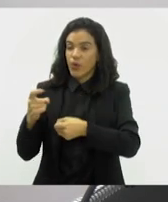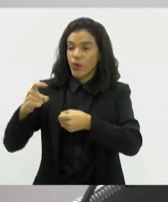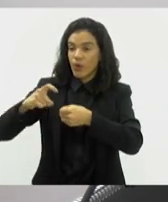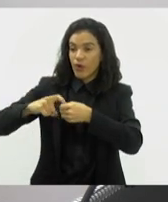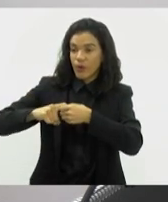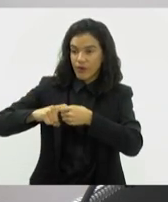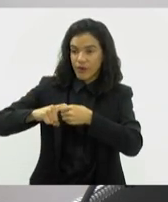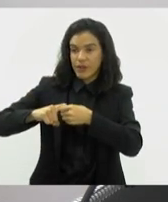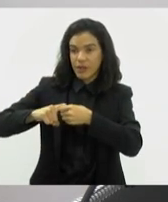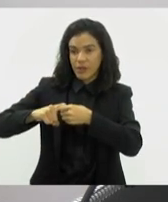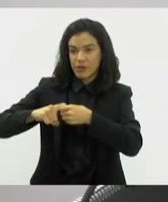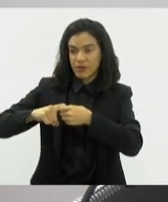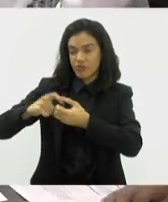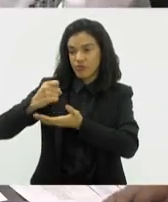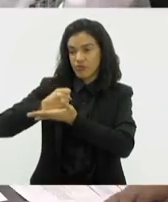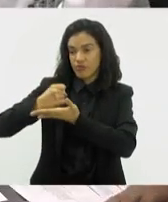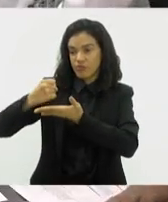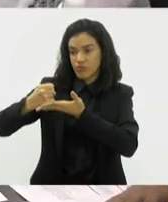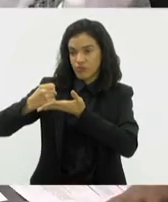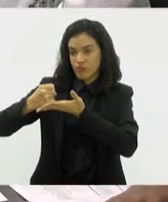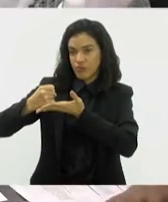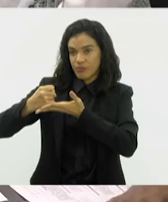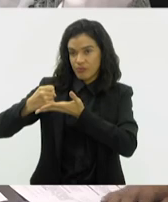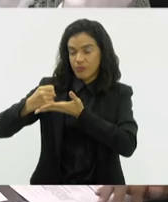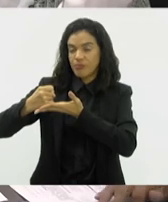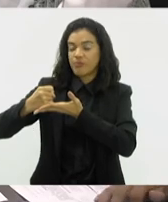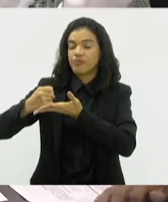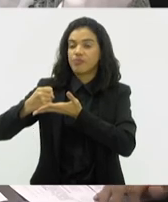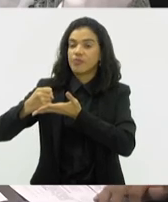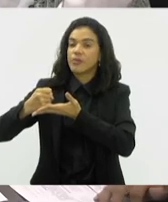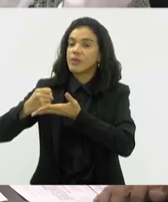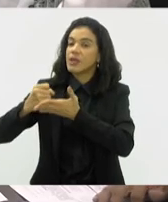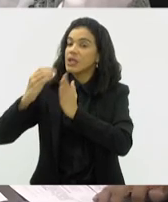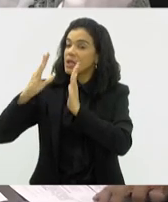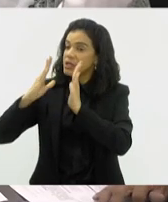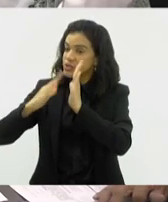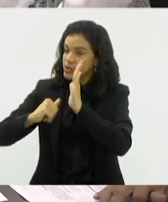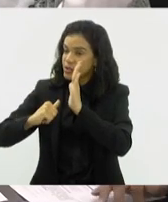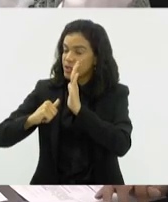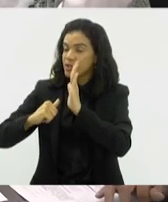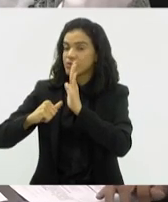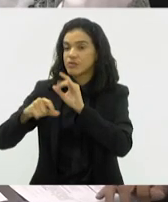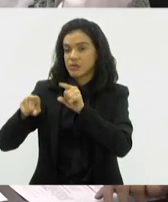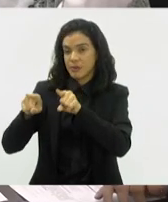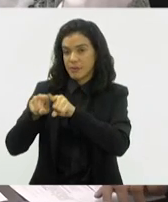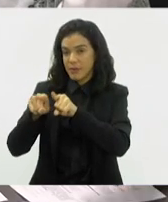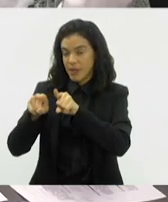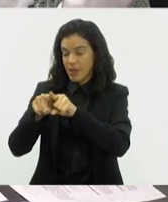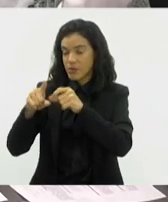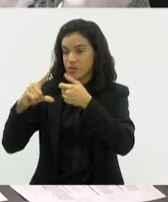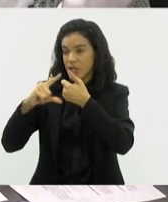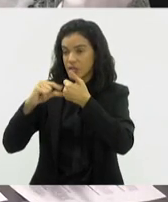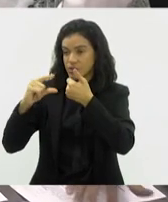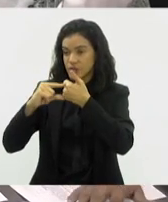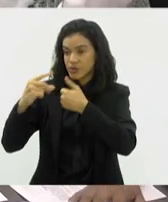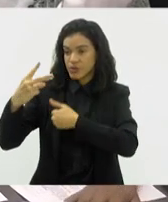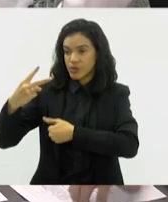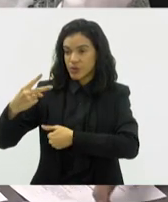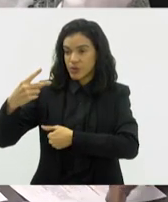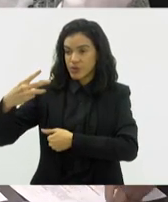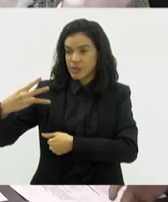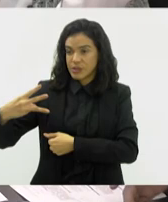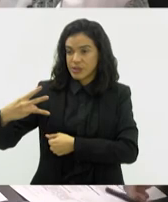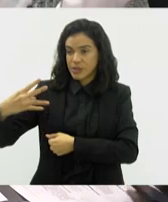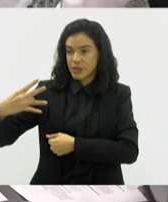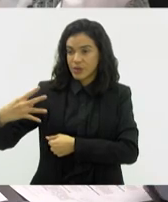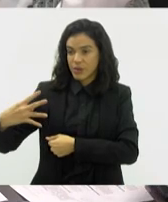conveniados, né? Ele explicitou, e está suprimindo os artigos 2º, 3º